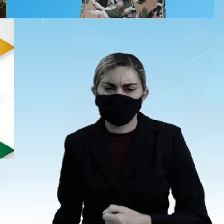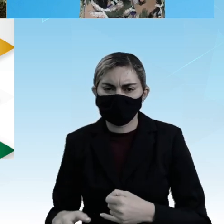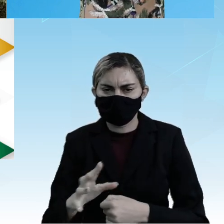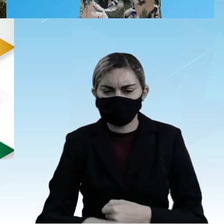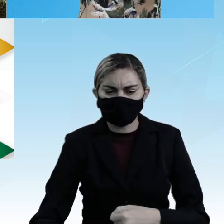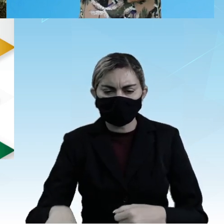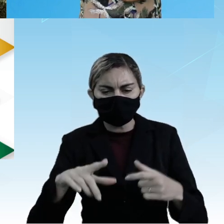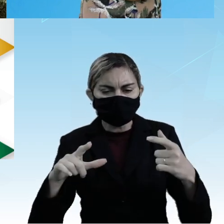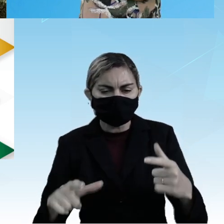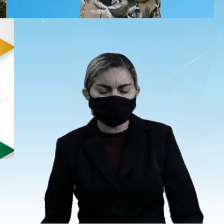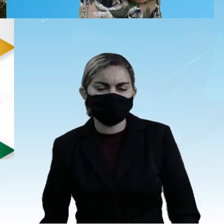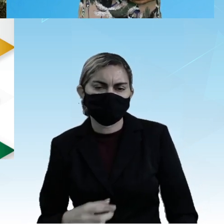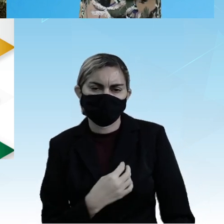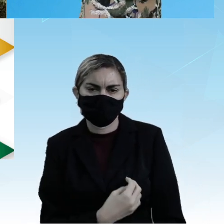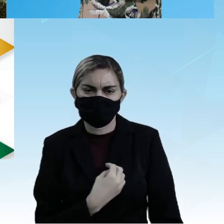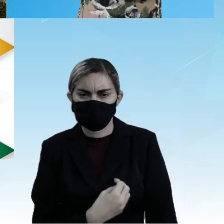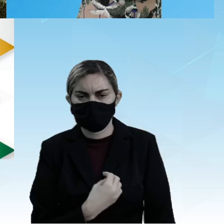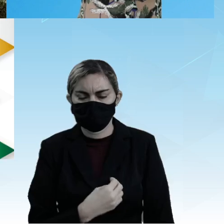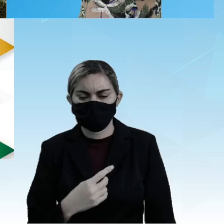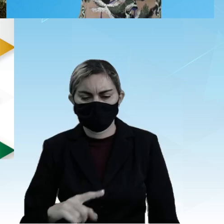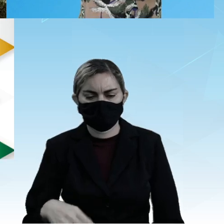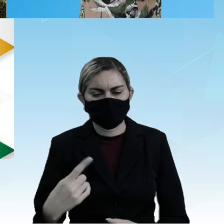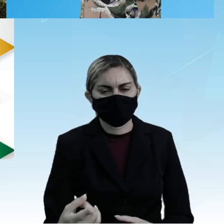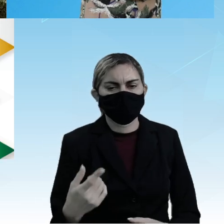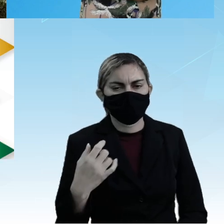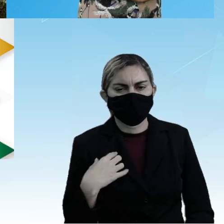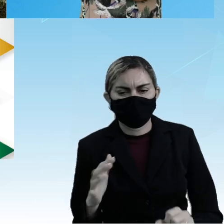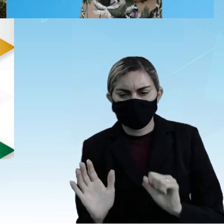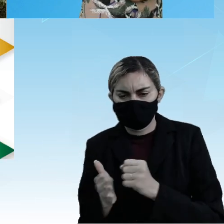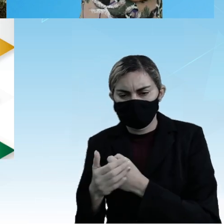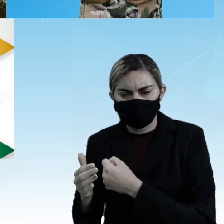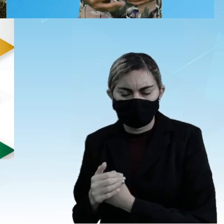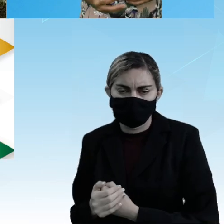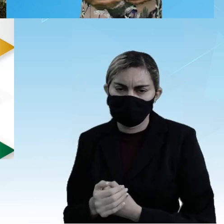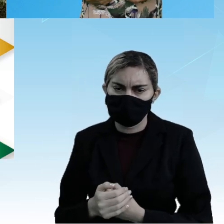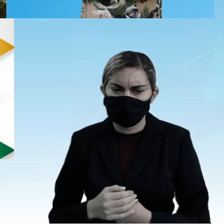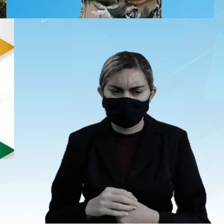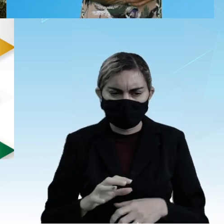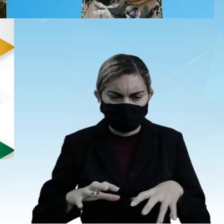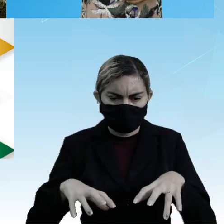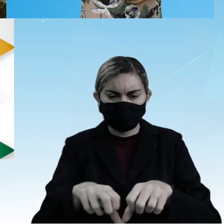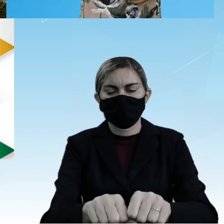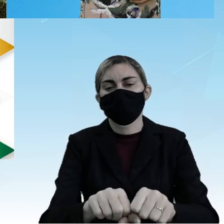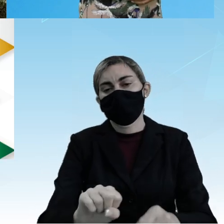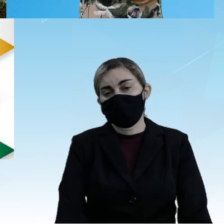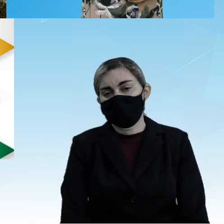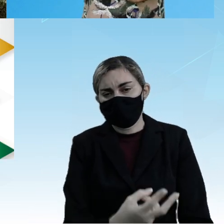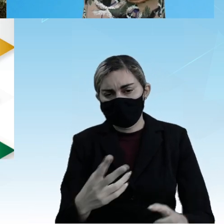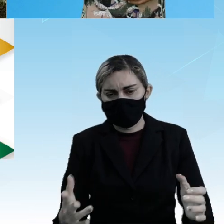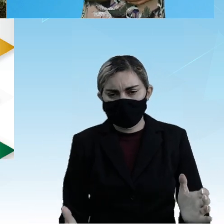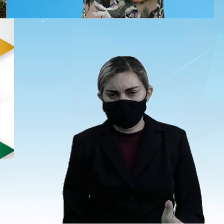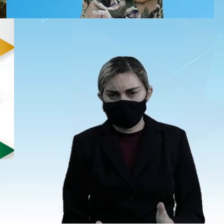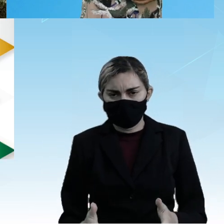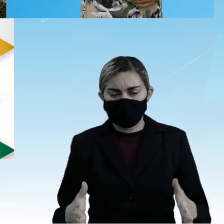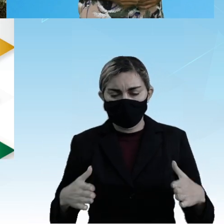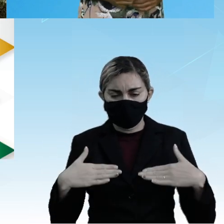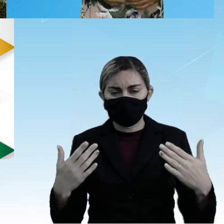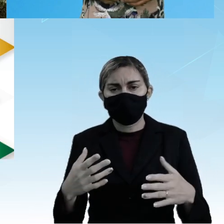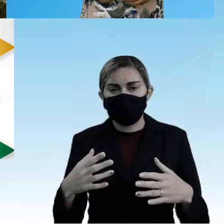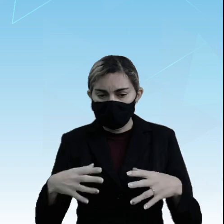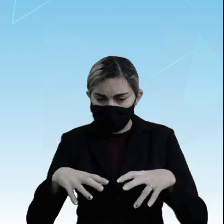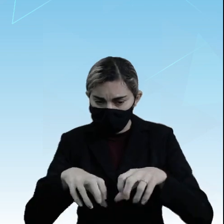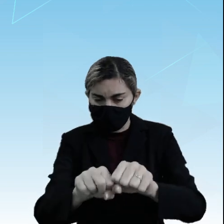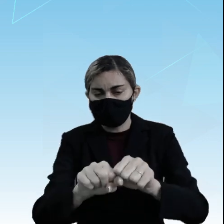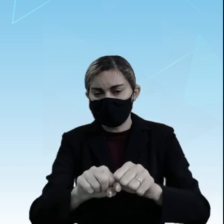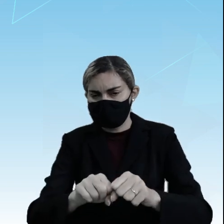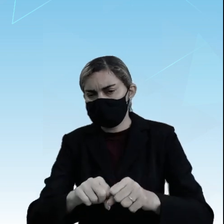ambientes em que vivem para que se esconderem de predadores ou ou surpreender, no caso, as presas.